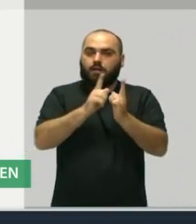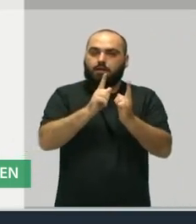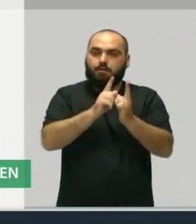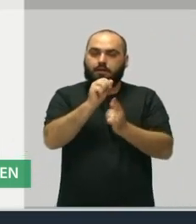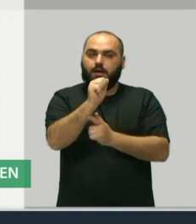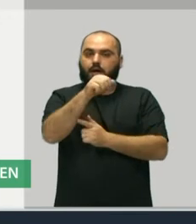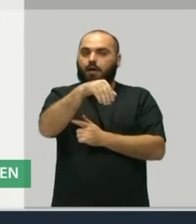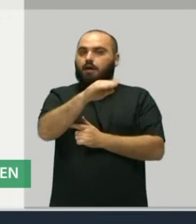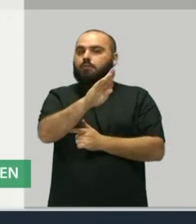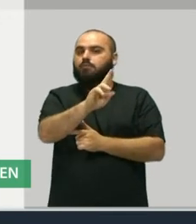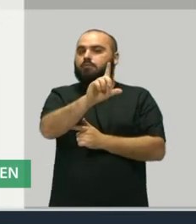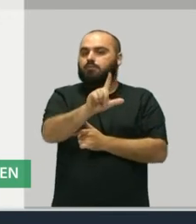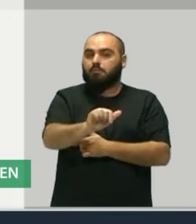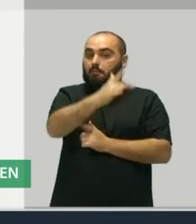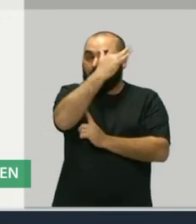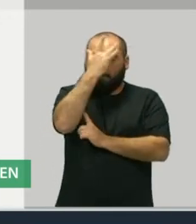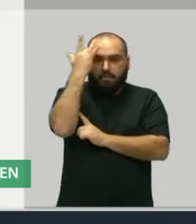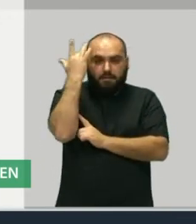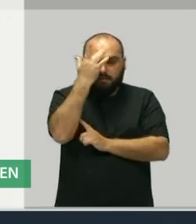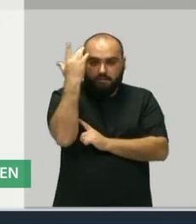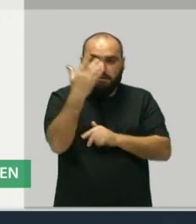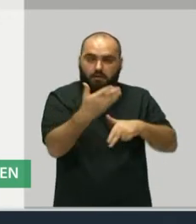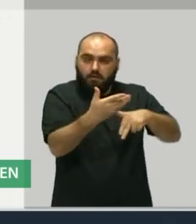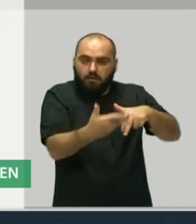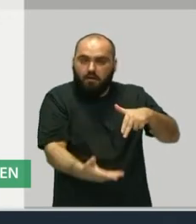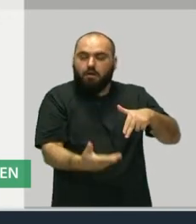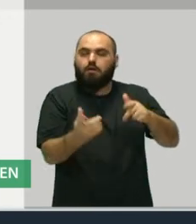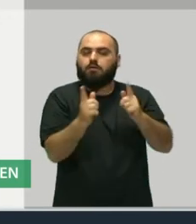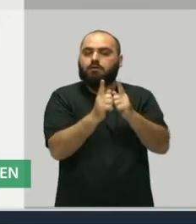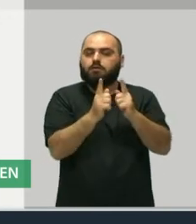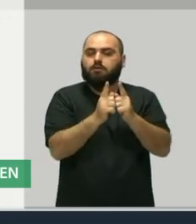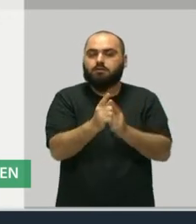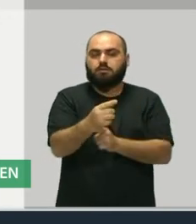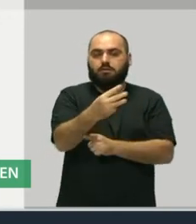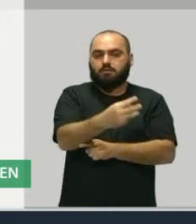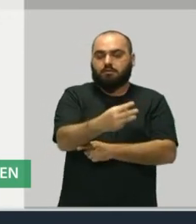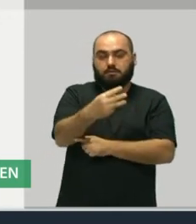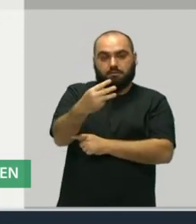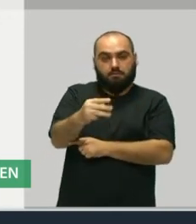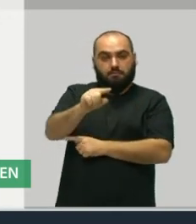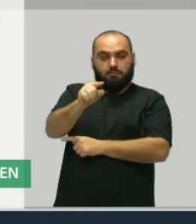33.918 pacientes atendidos, média mês